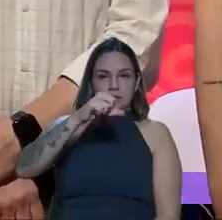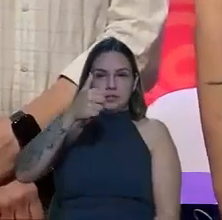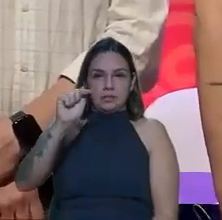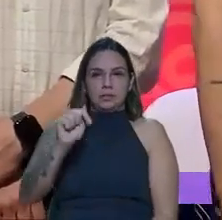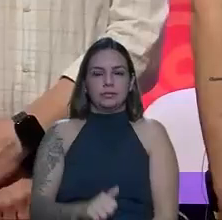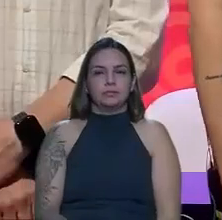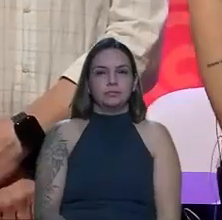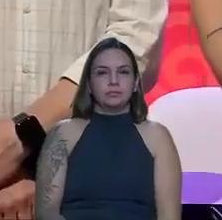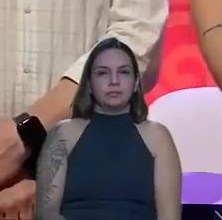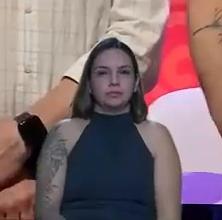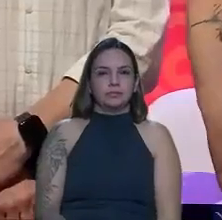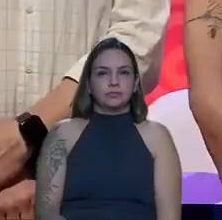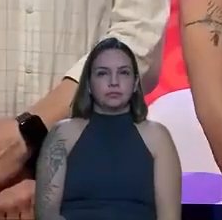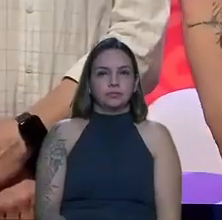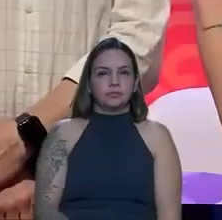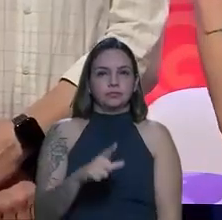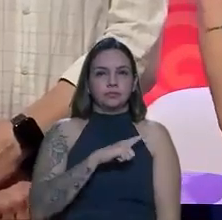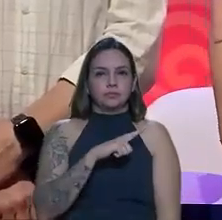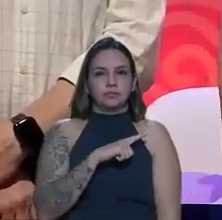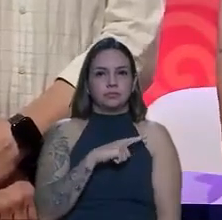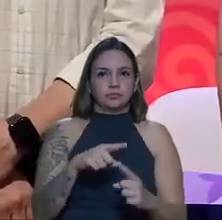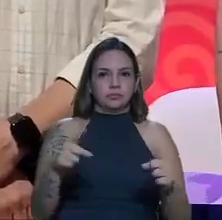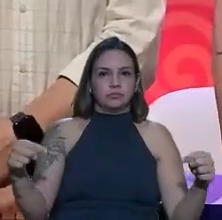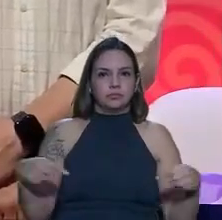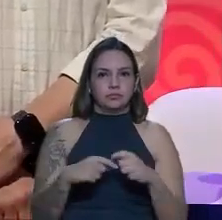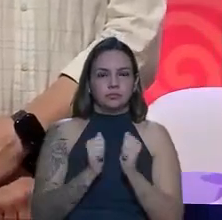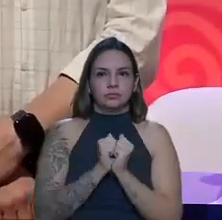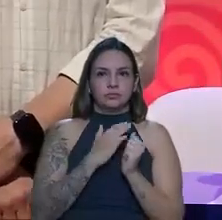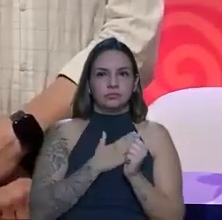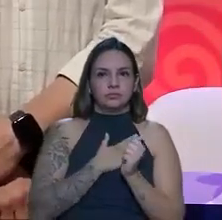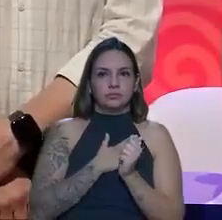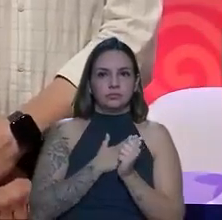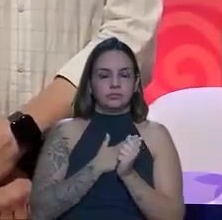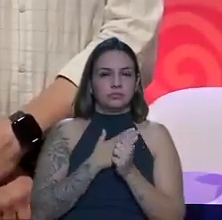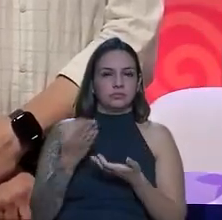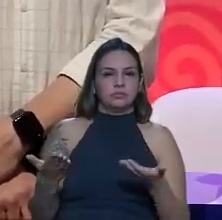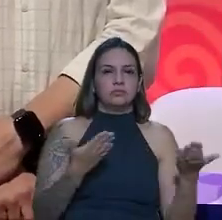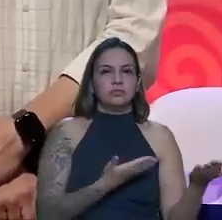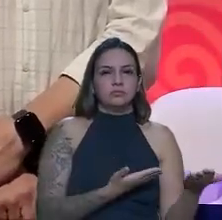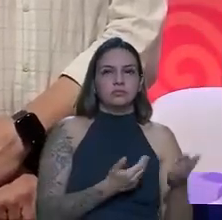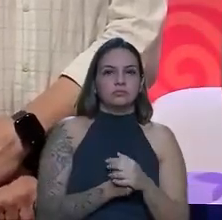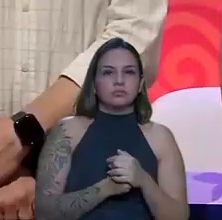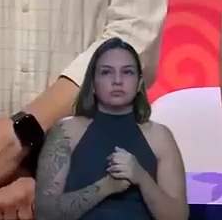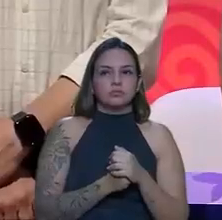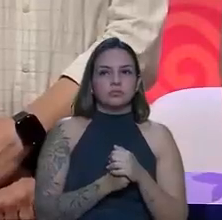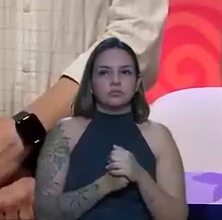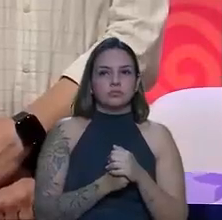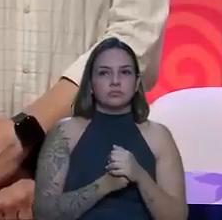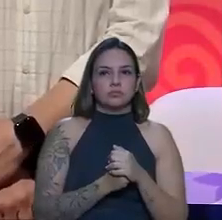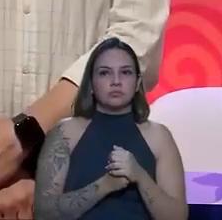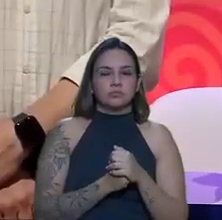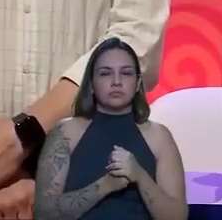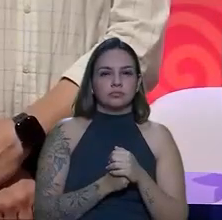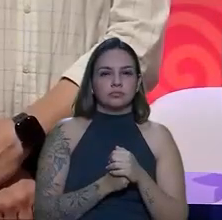Belo Horizonte, ela dividiu a sala comigo, a parte de cima, aliás, ela que me convidou. Ela dividiu a parte de baixo do